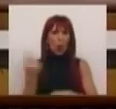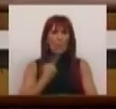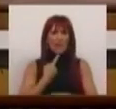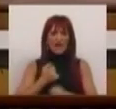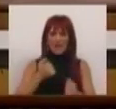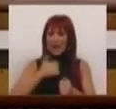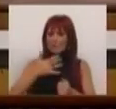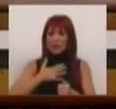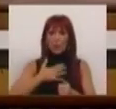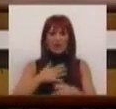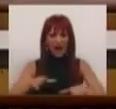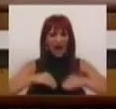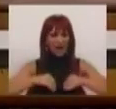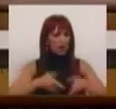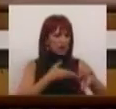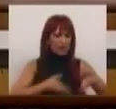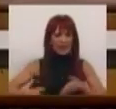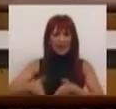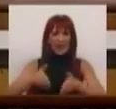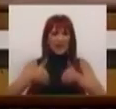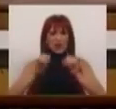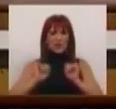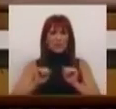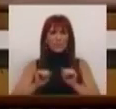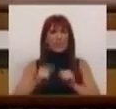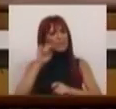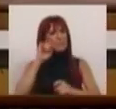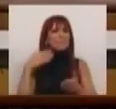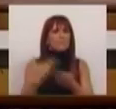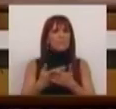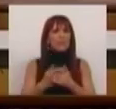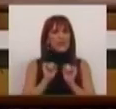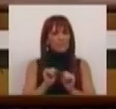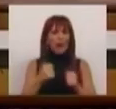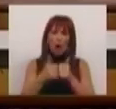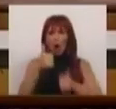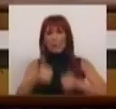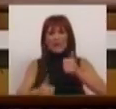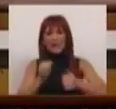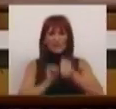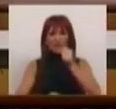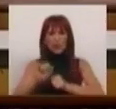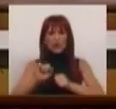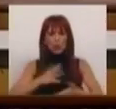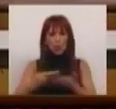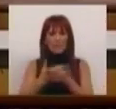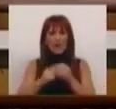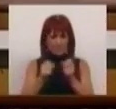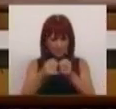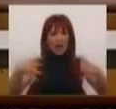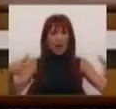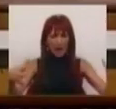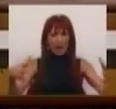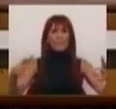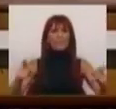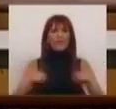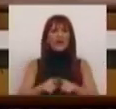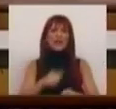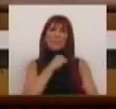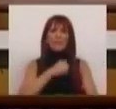as empresas a adotar estratégias que assegurem a sua competitividade num mercado alargado e